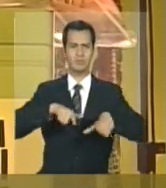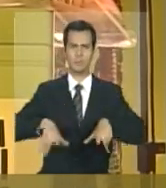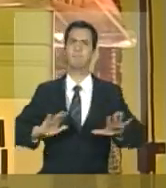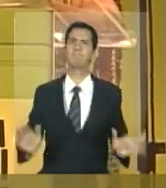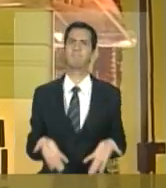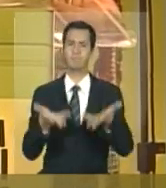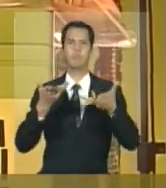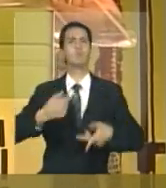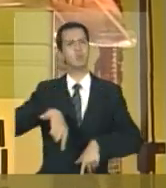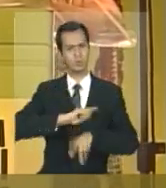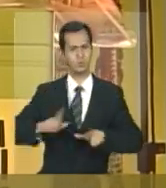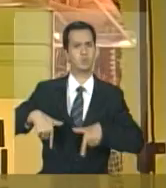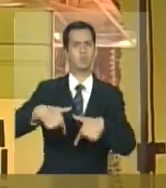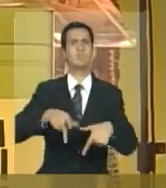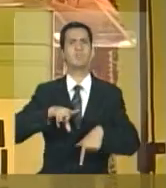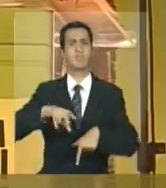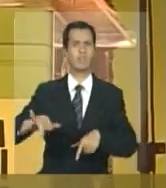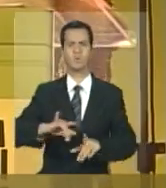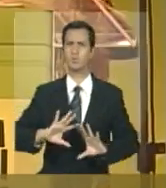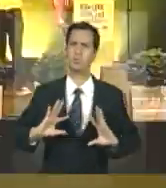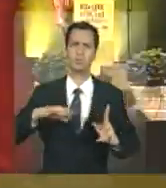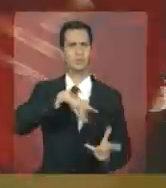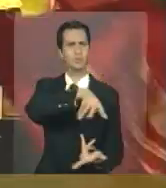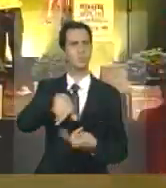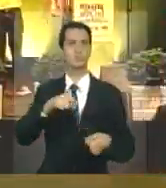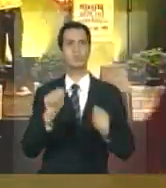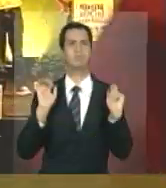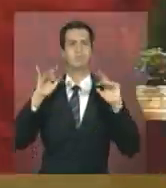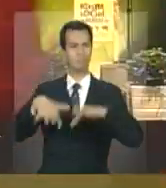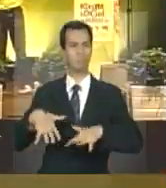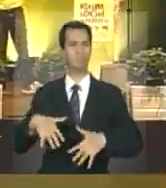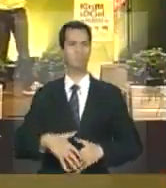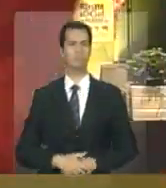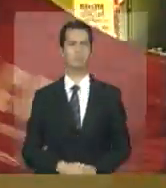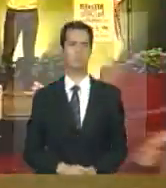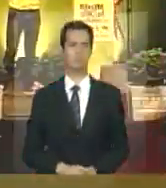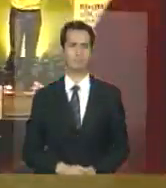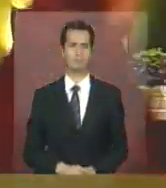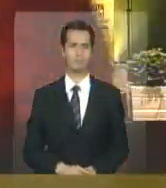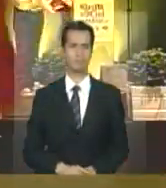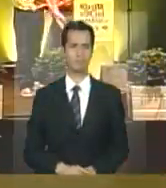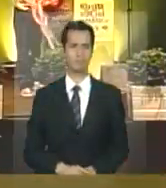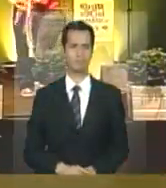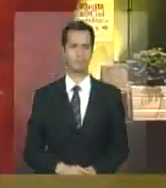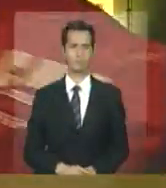vamos à luta, e vamos globalizar essa luta, companheiros e companheiras.